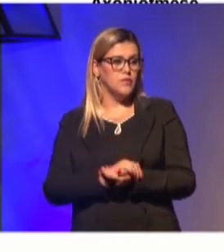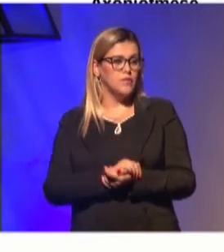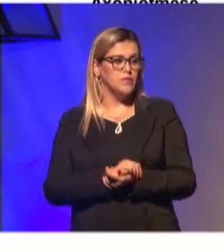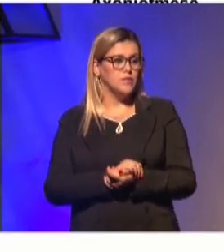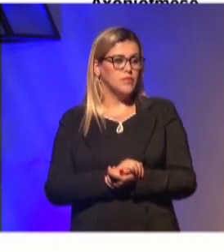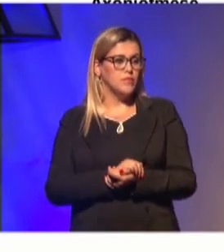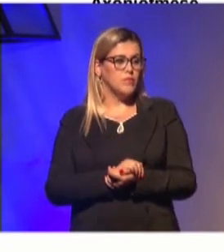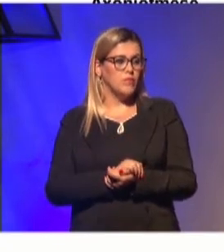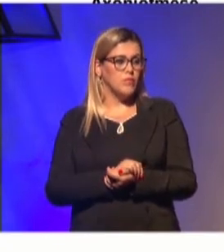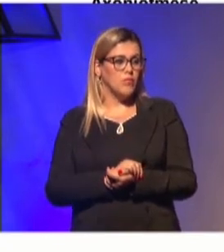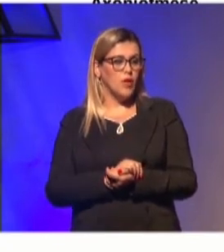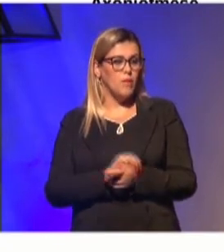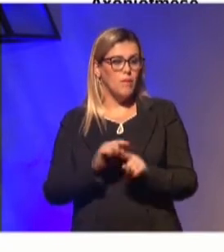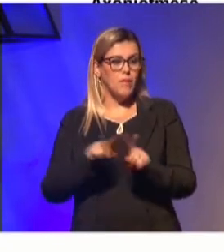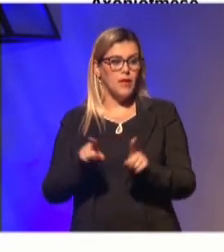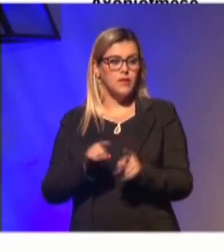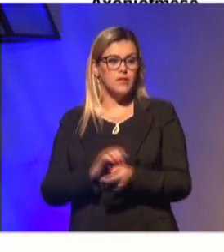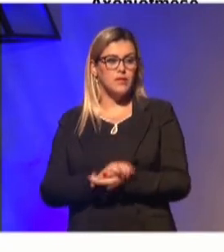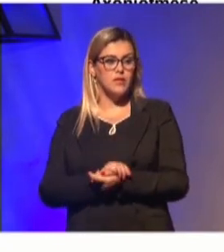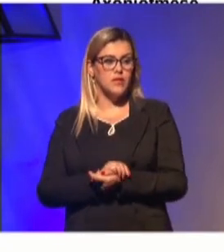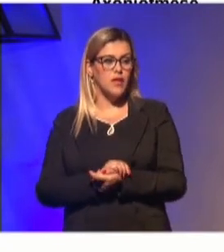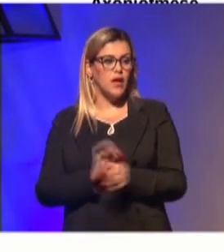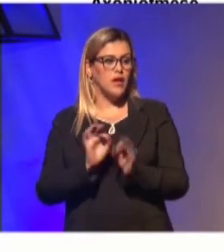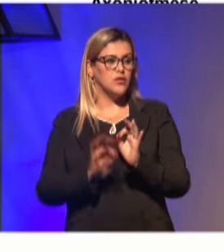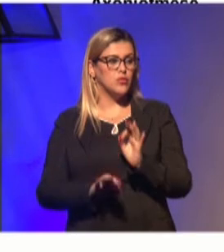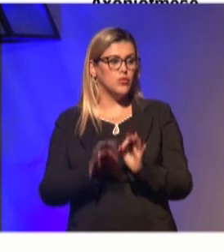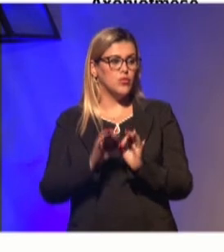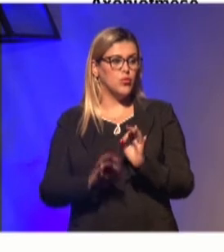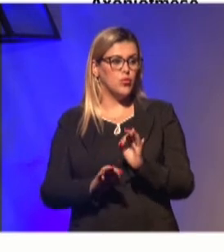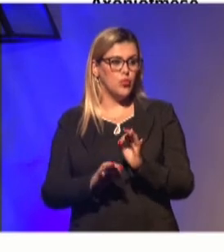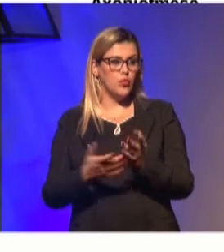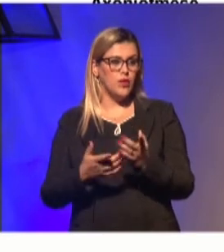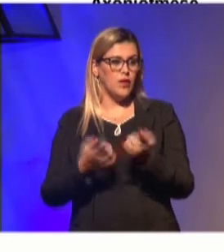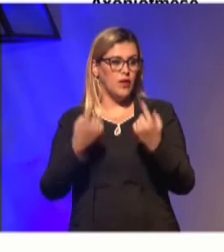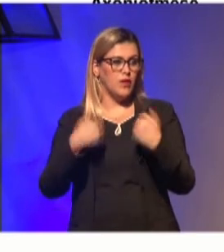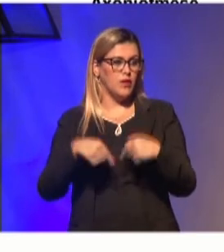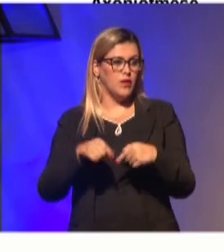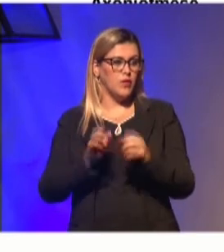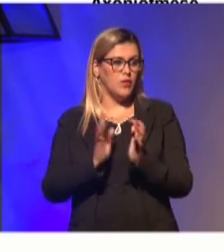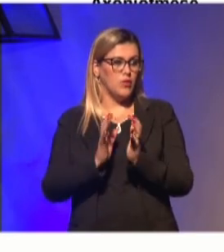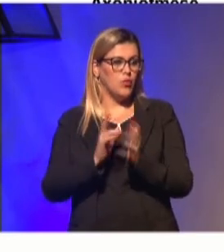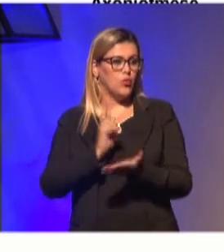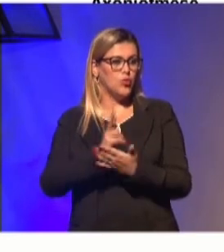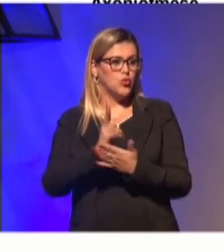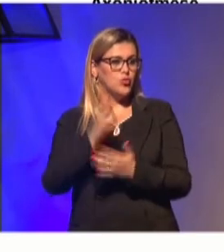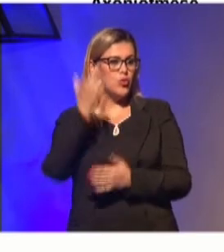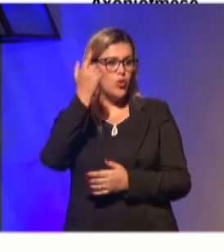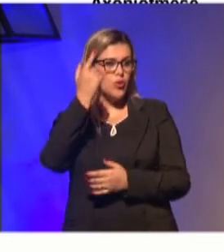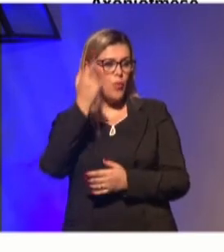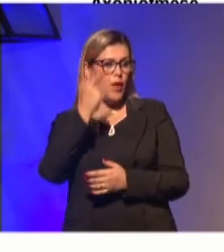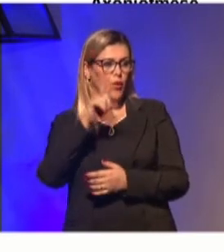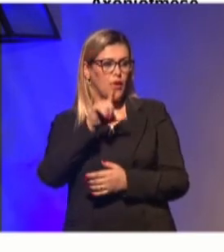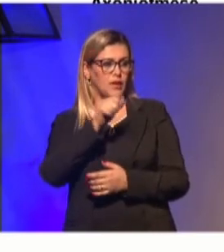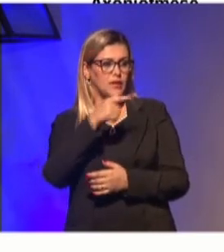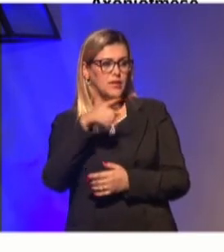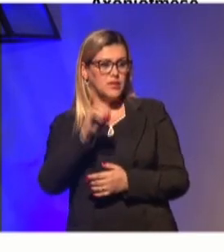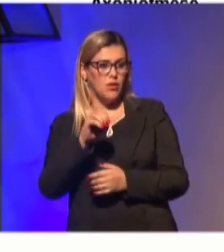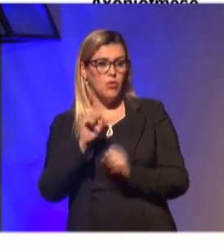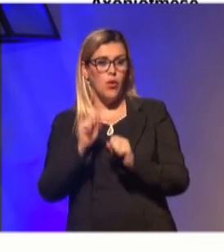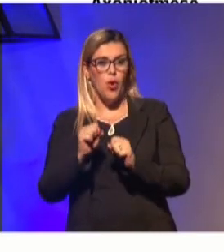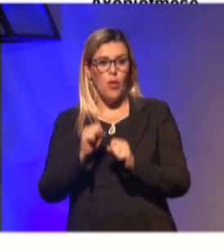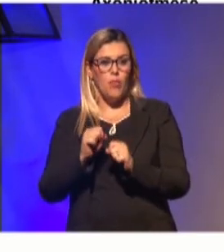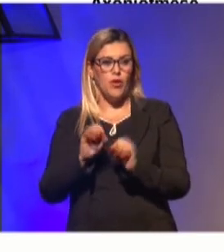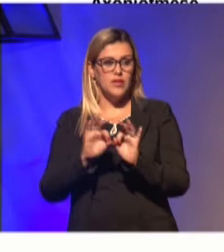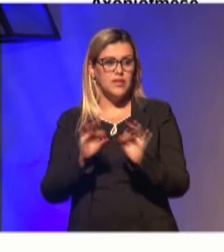depois, porém, a estrutura, o meu esqueleto neural continua preservado, né? Então, você tem uma lesão que pode ser apenas